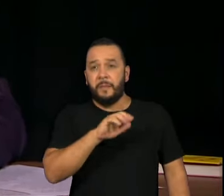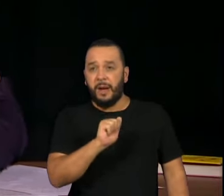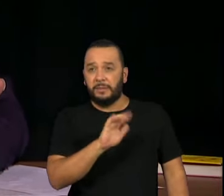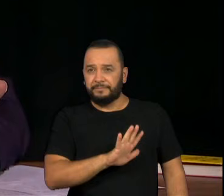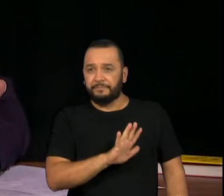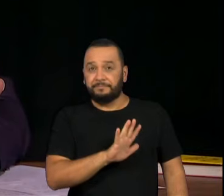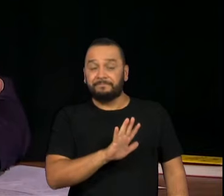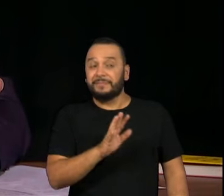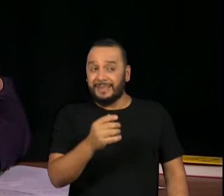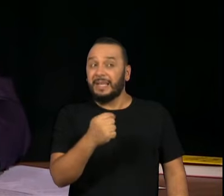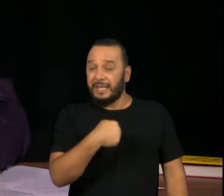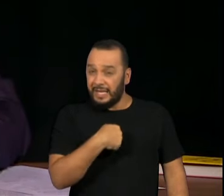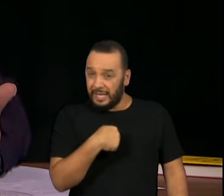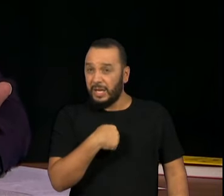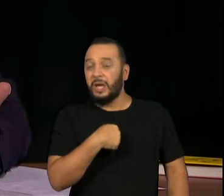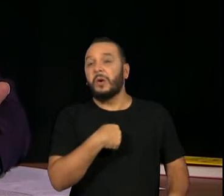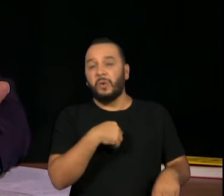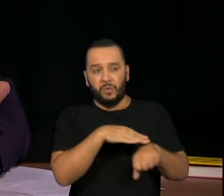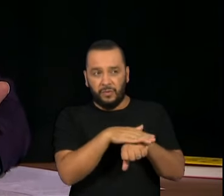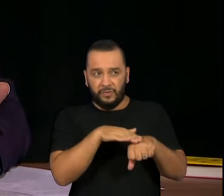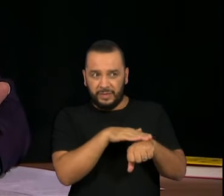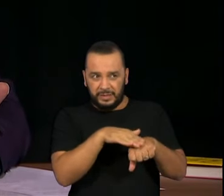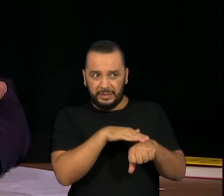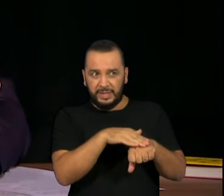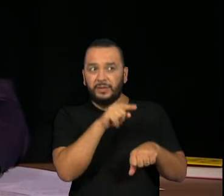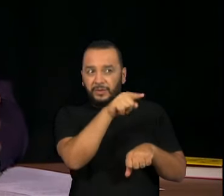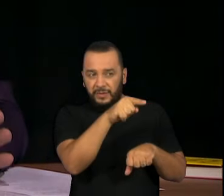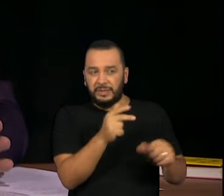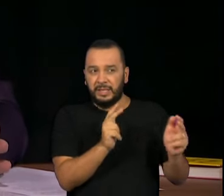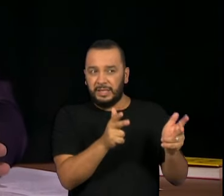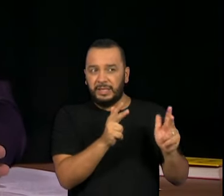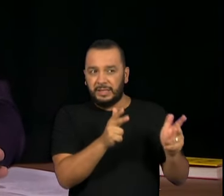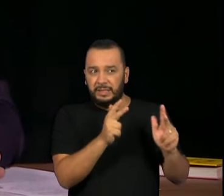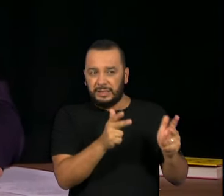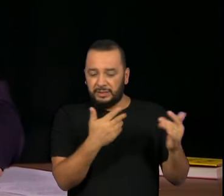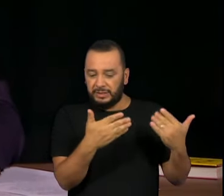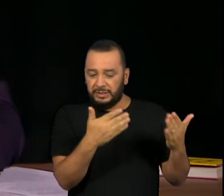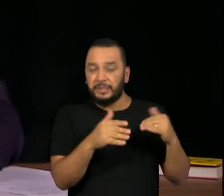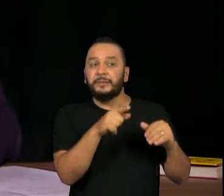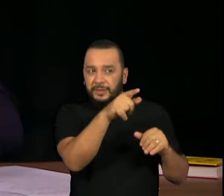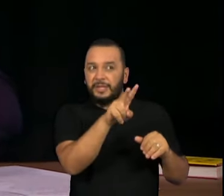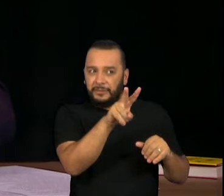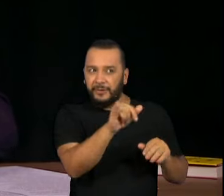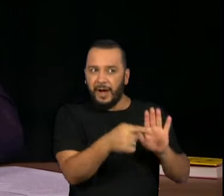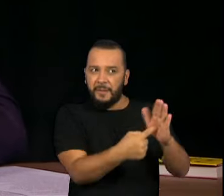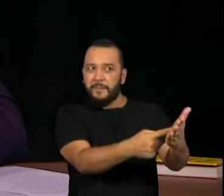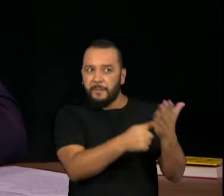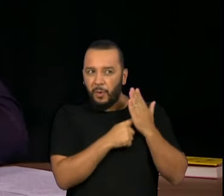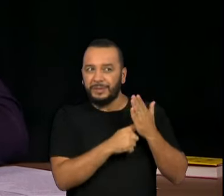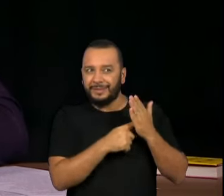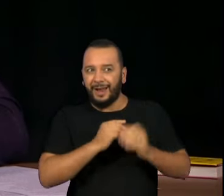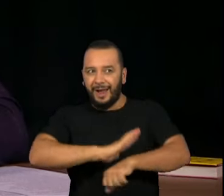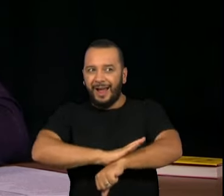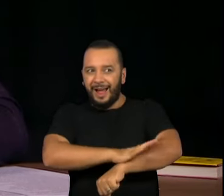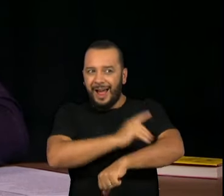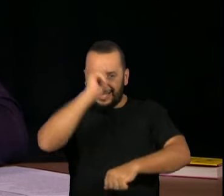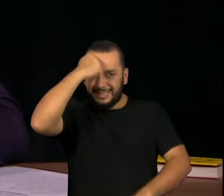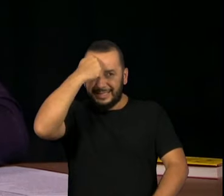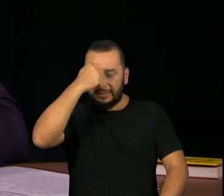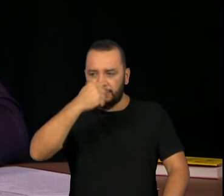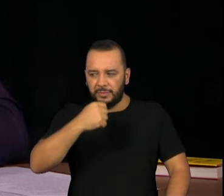continuar conversando por muito tempo você vai ser racista Em algum momento eu fiquei aquilo muito o